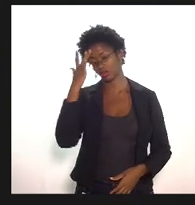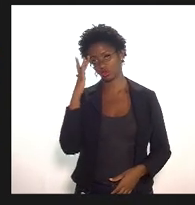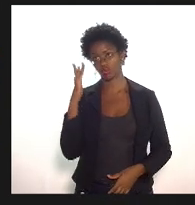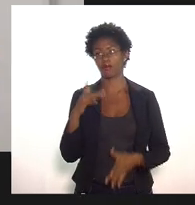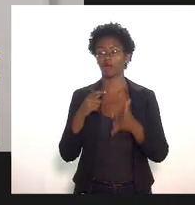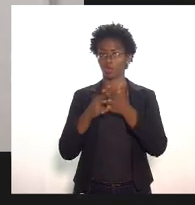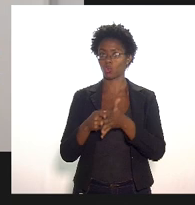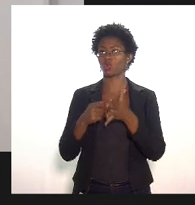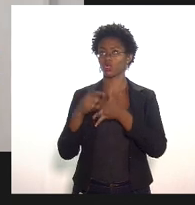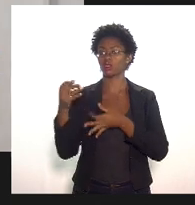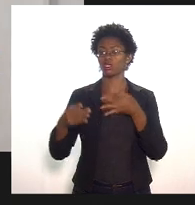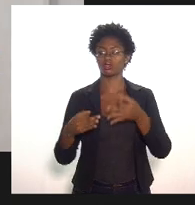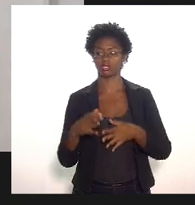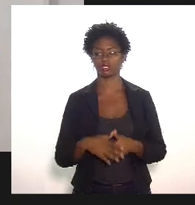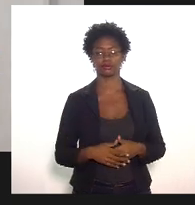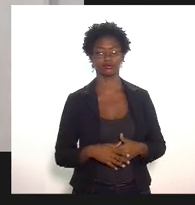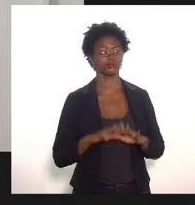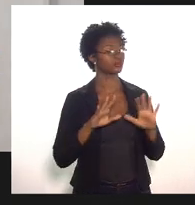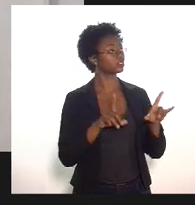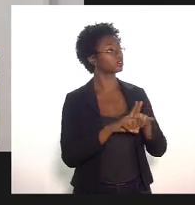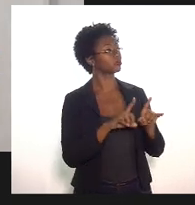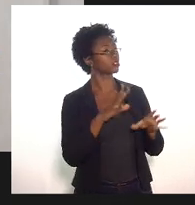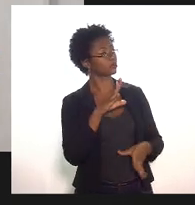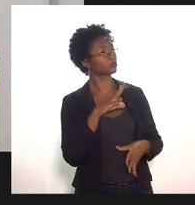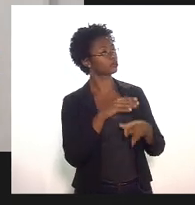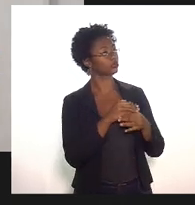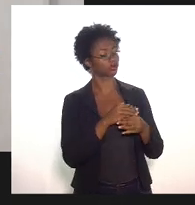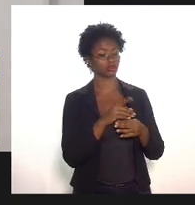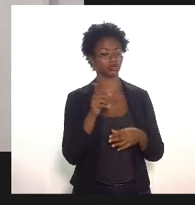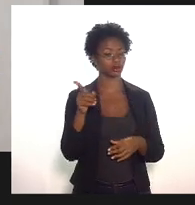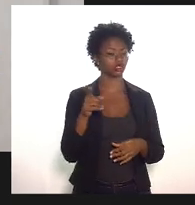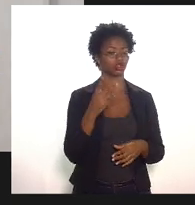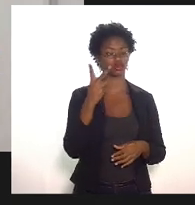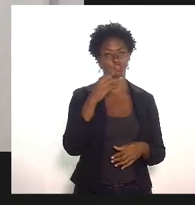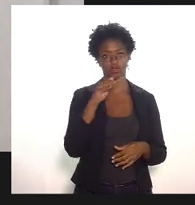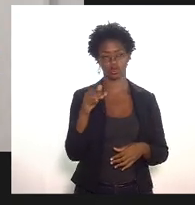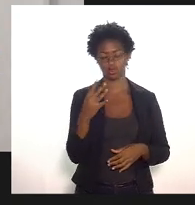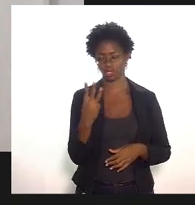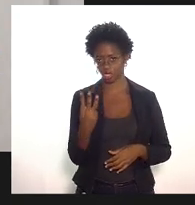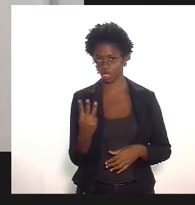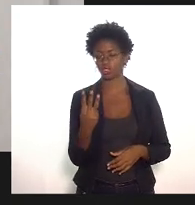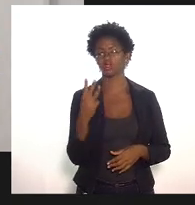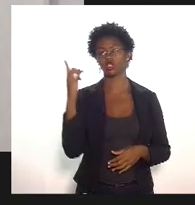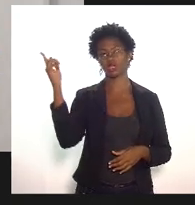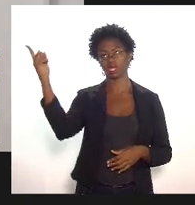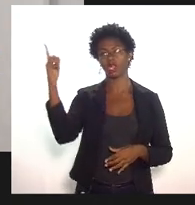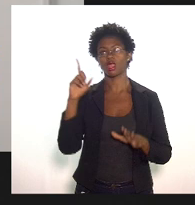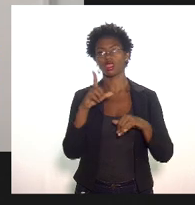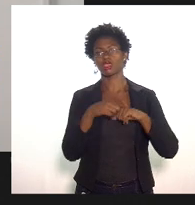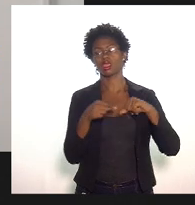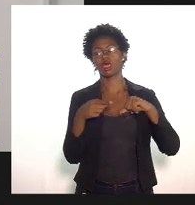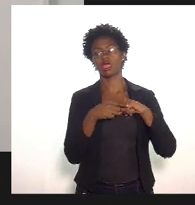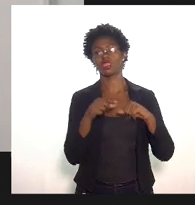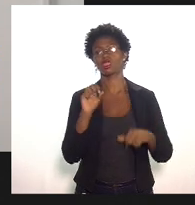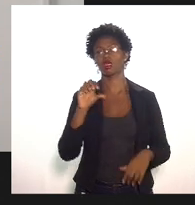Também para contribuir, Zé Luiz, além da questão do 2/3, né, que está previsto lá no artigo